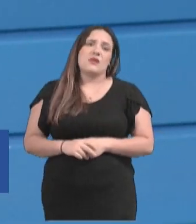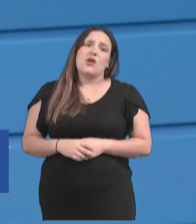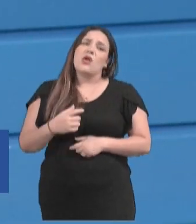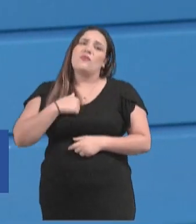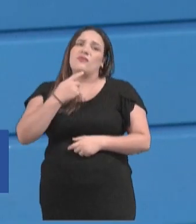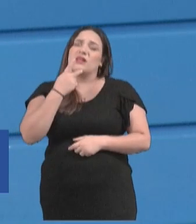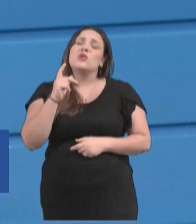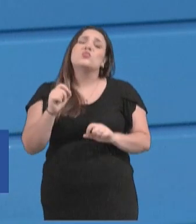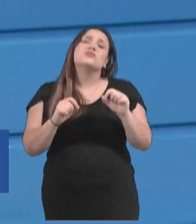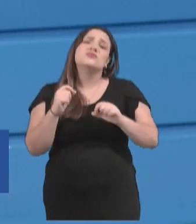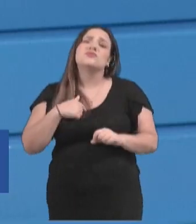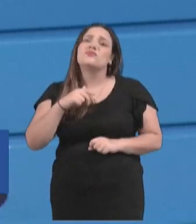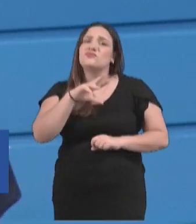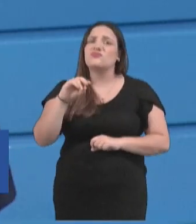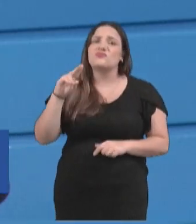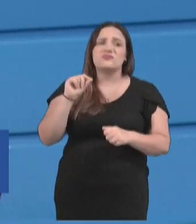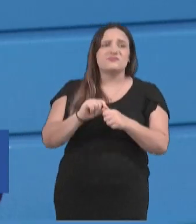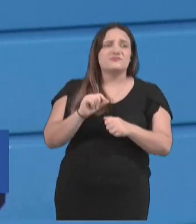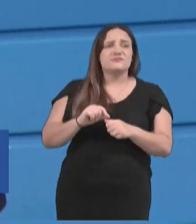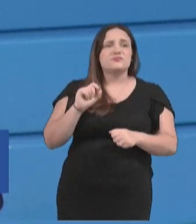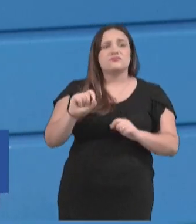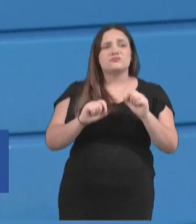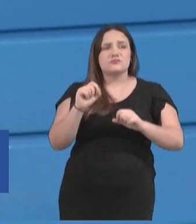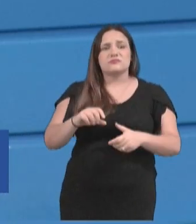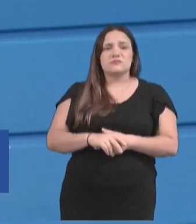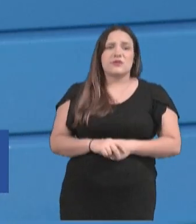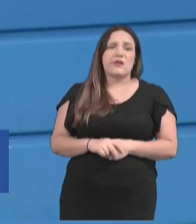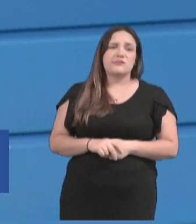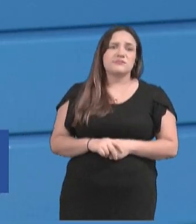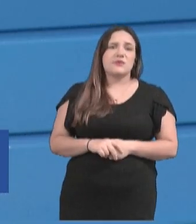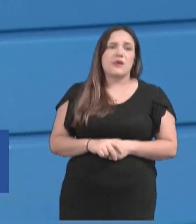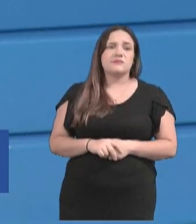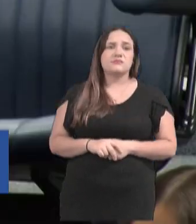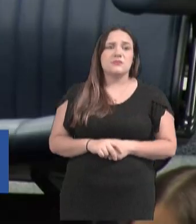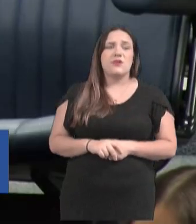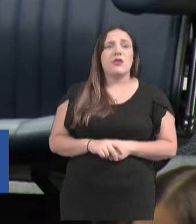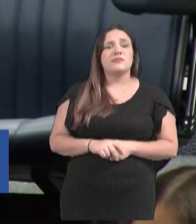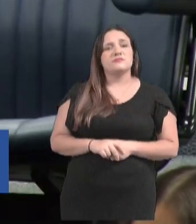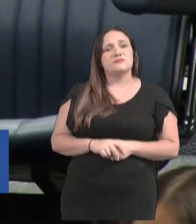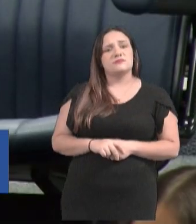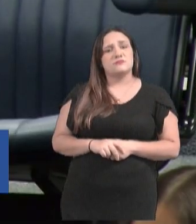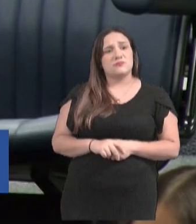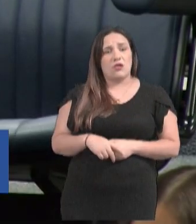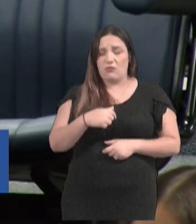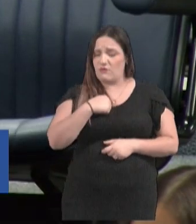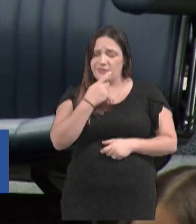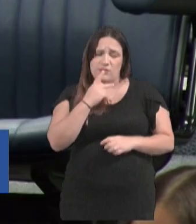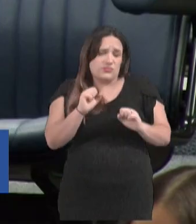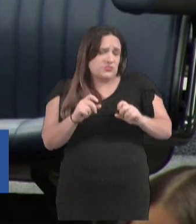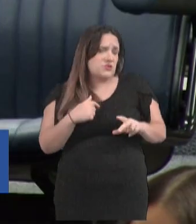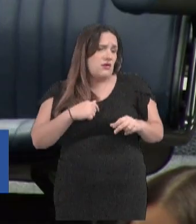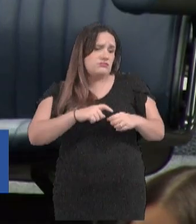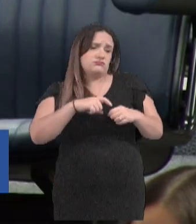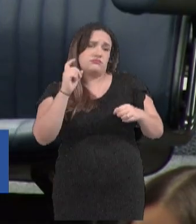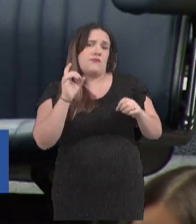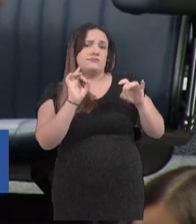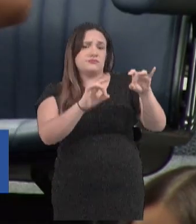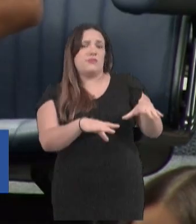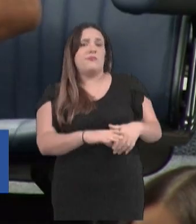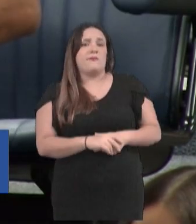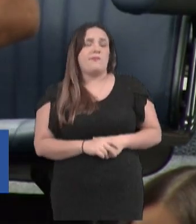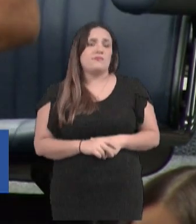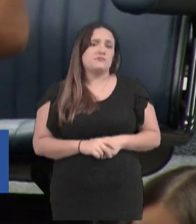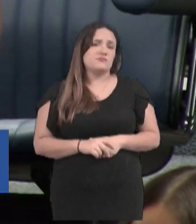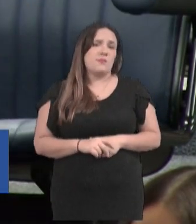seguinte, eles vão lá para a cidade, pede cesta básica para o governo federal, e eu levo de volta